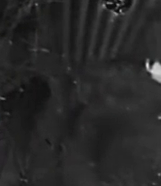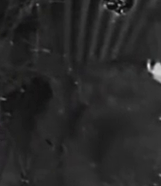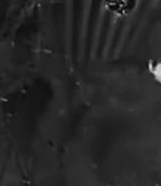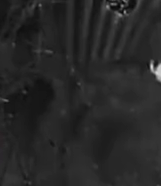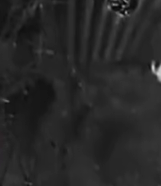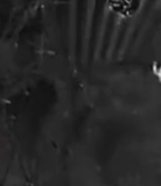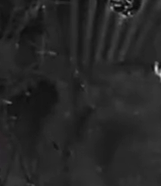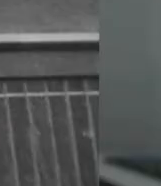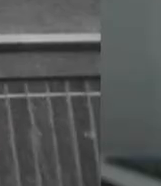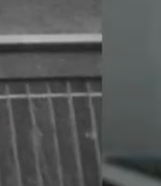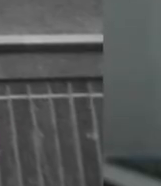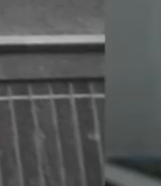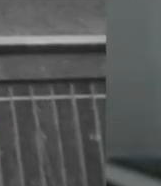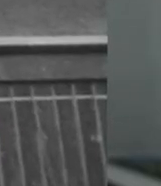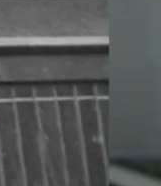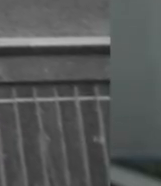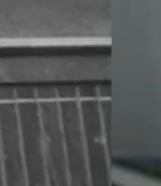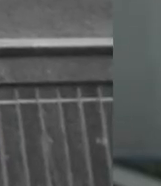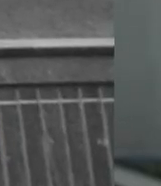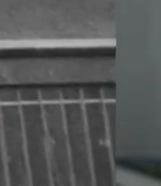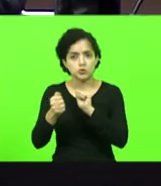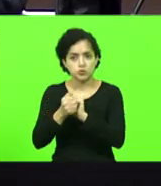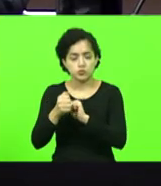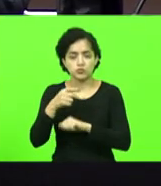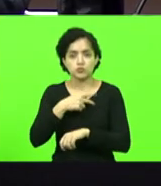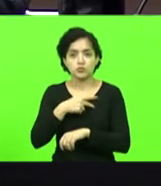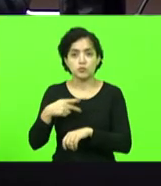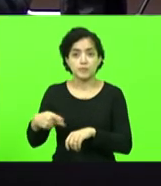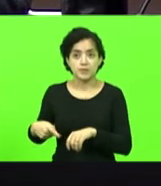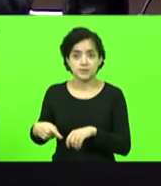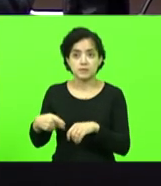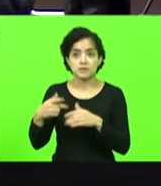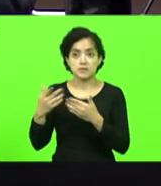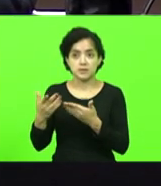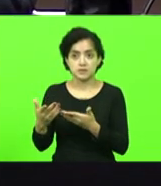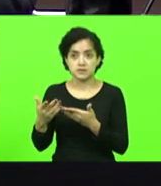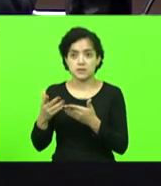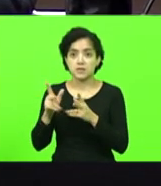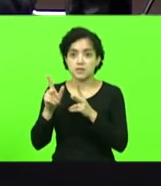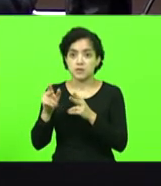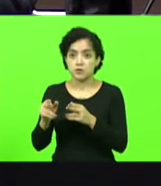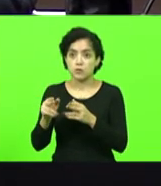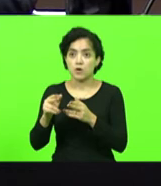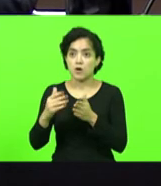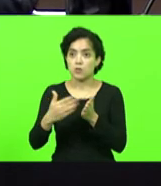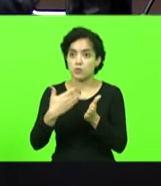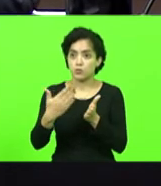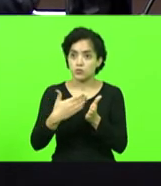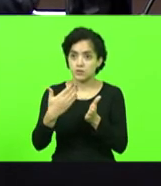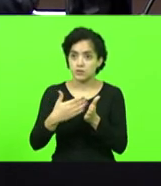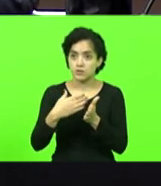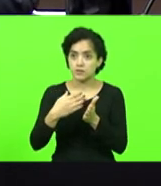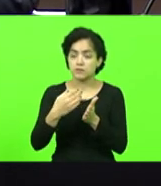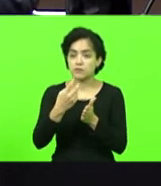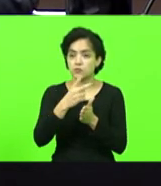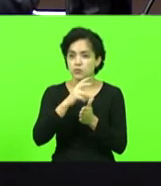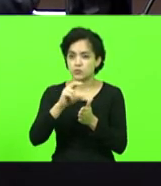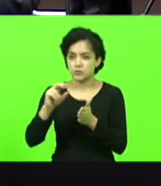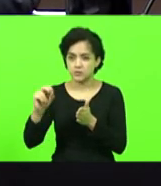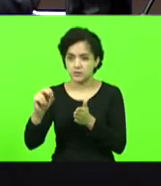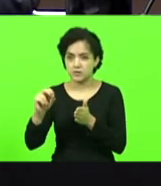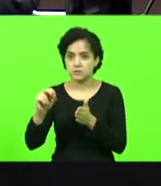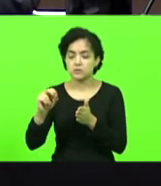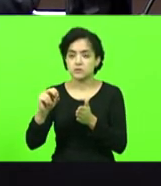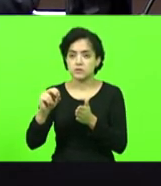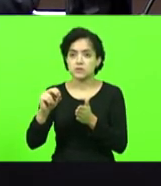publicado com apoio da Assembleia Legislativa. Assim como foi feito o livro dos 200 anos da Anitta,